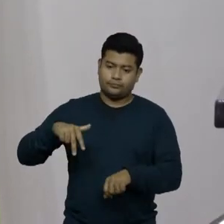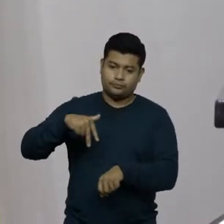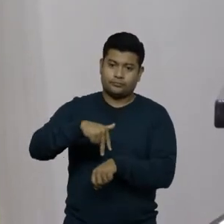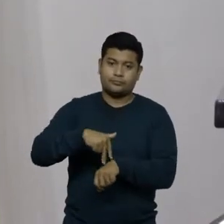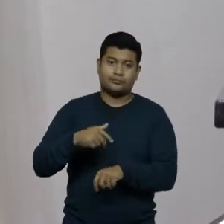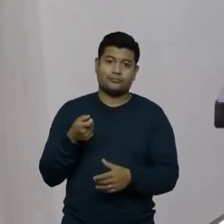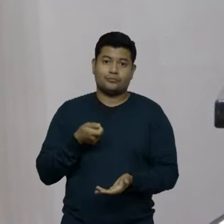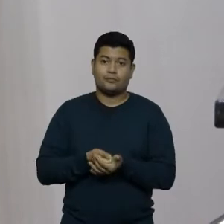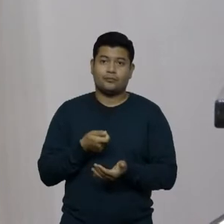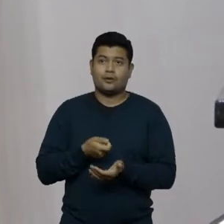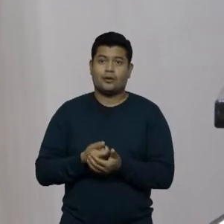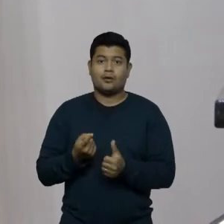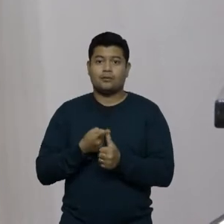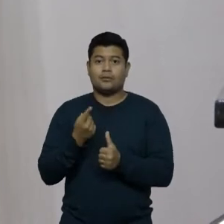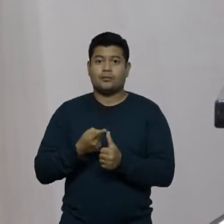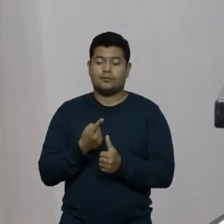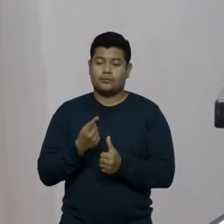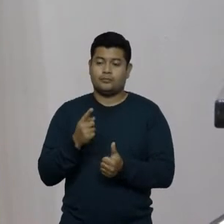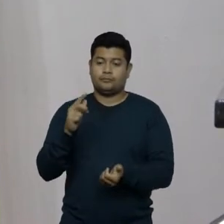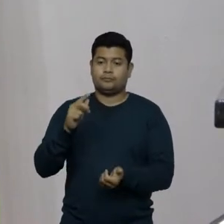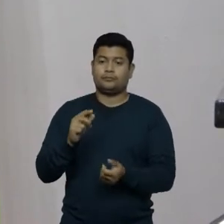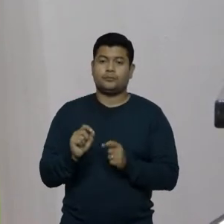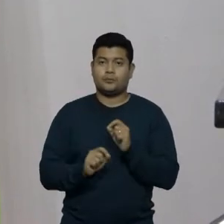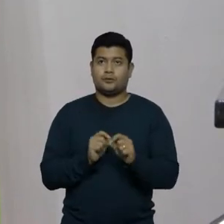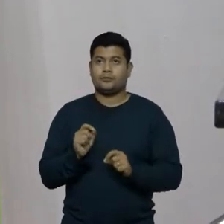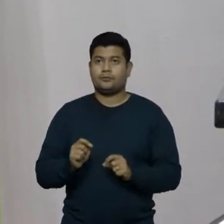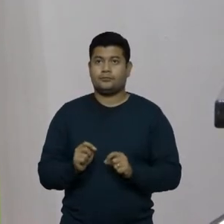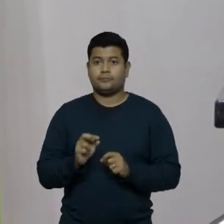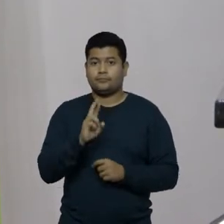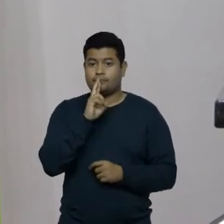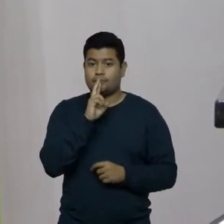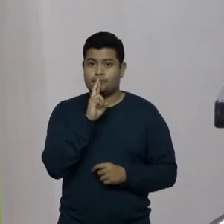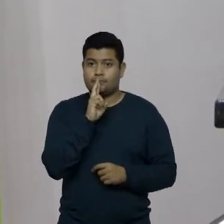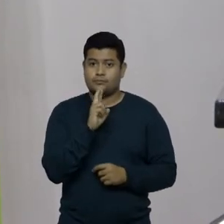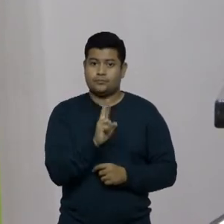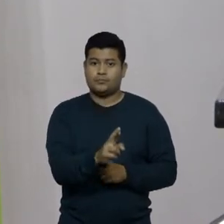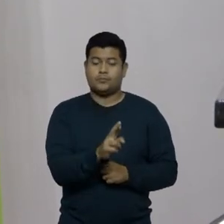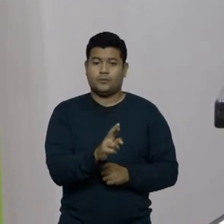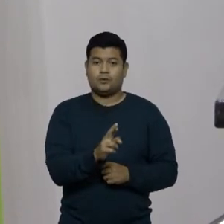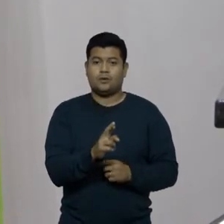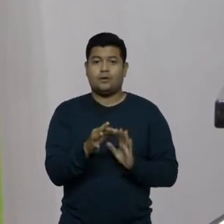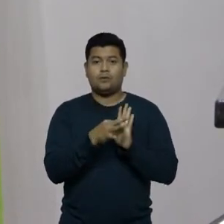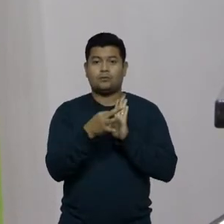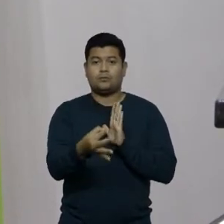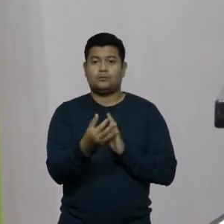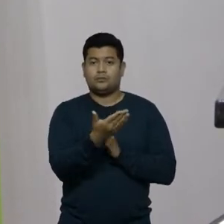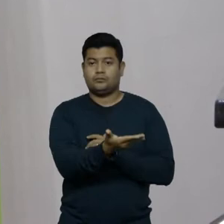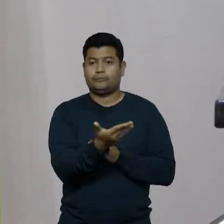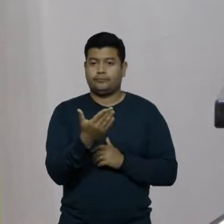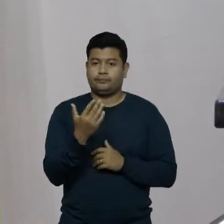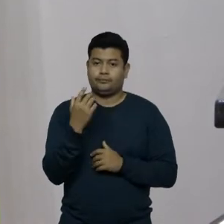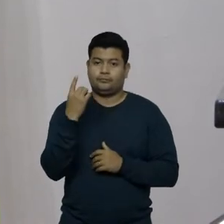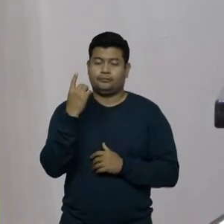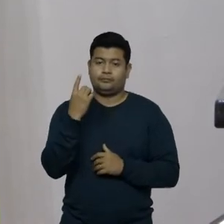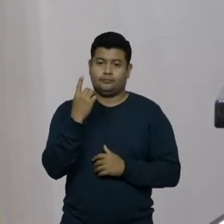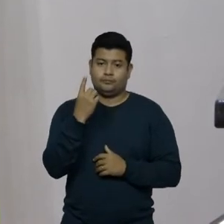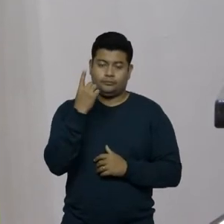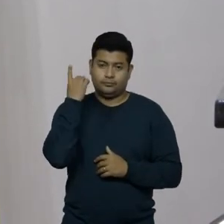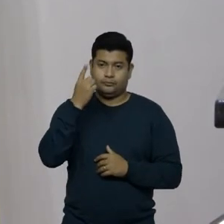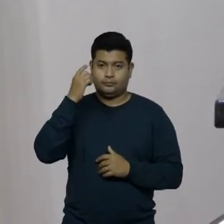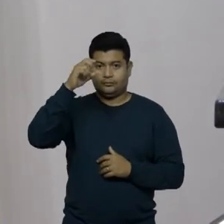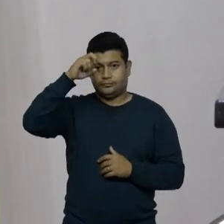obrigação de vida aqui na Tribuna e responder os comentários tecidos pelo Deputado Marcos Vieira